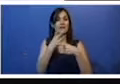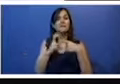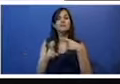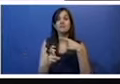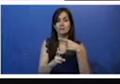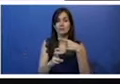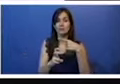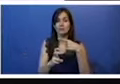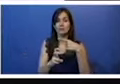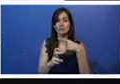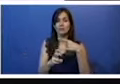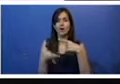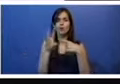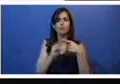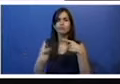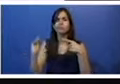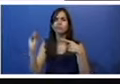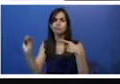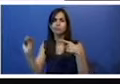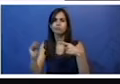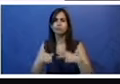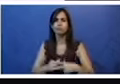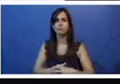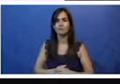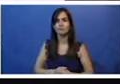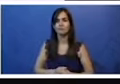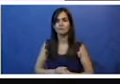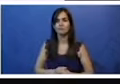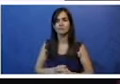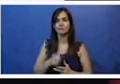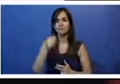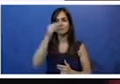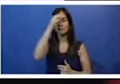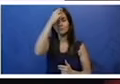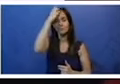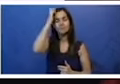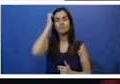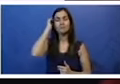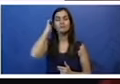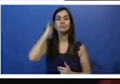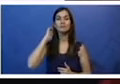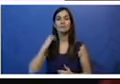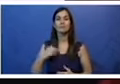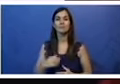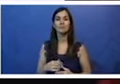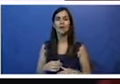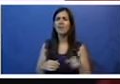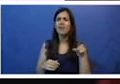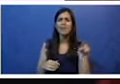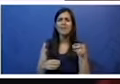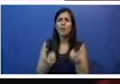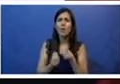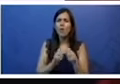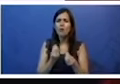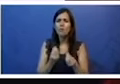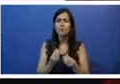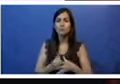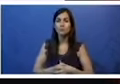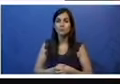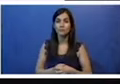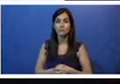ó então 3/5 dividir por 5 e peguei TR e aqui como que vai ficar a